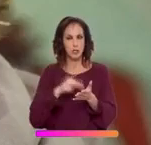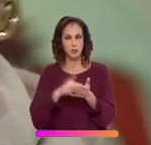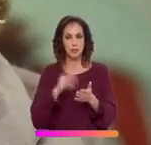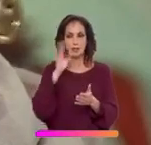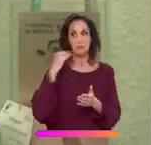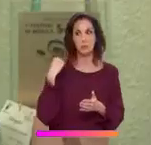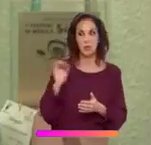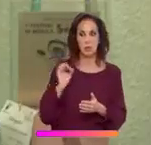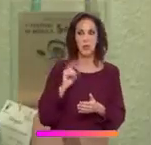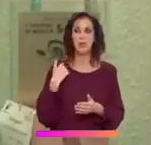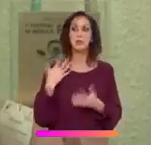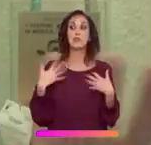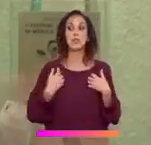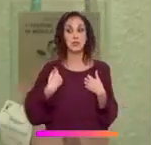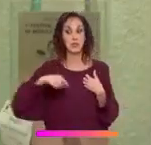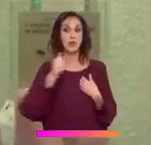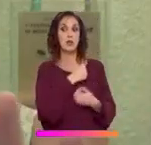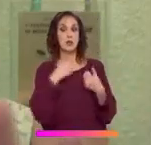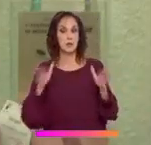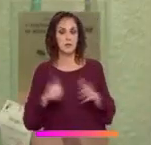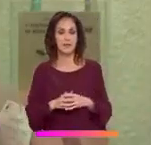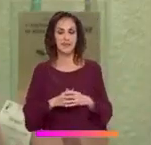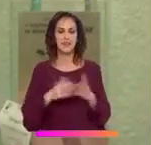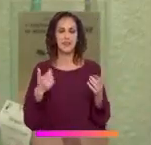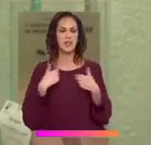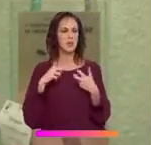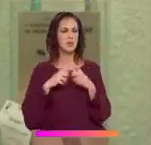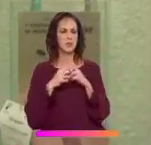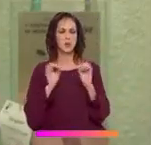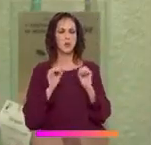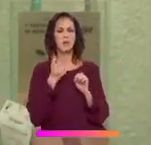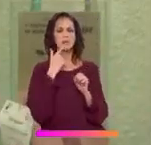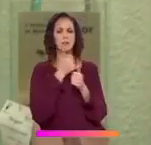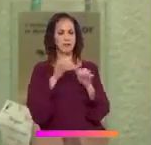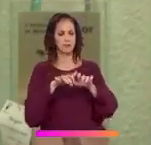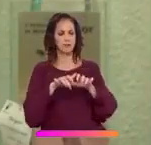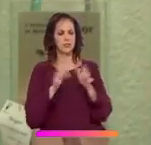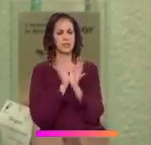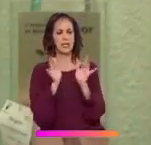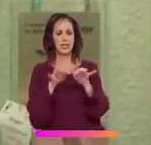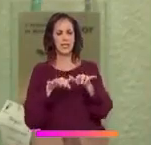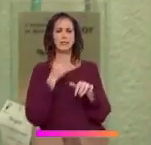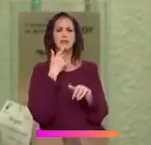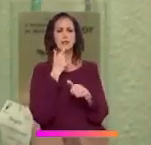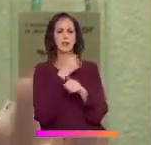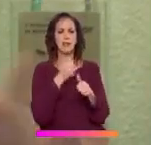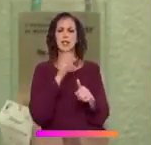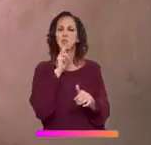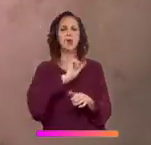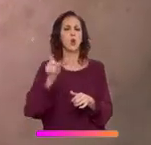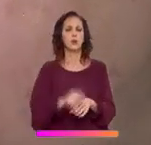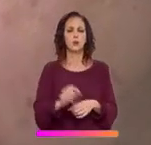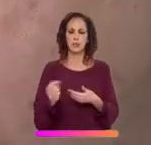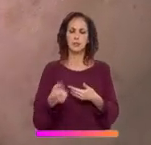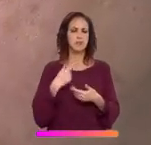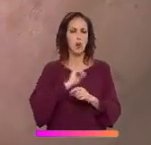casa aberta. E não tenho problema nenhum com o lado digital. Também percebo perfeitamente como é que se mexem nas coisinhas todas. Portanto, respondi imediatamente, aí estou eu. Eu,